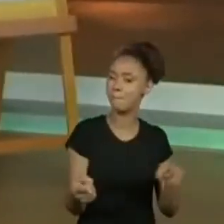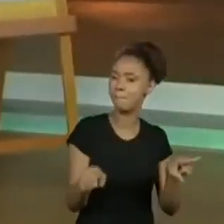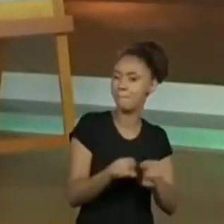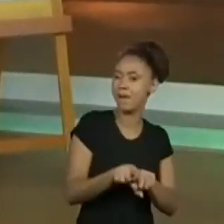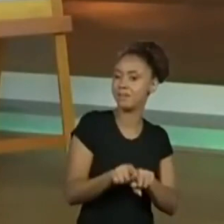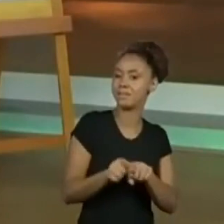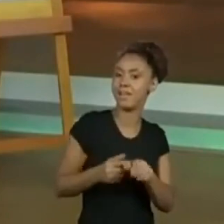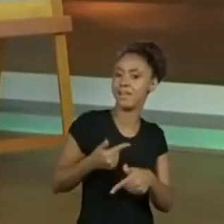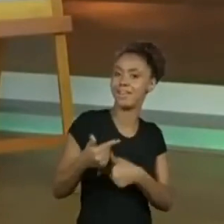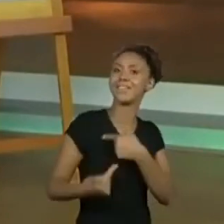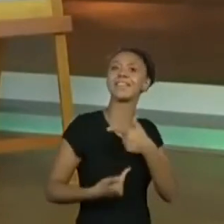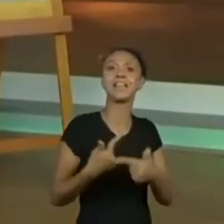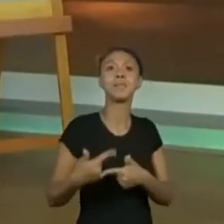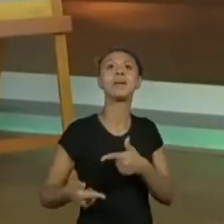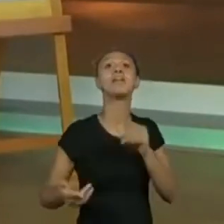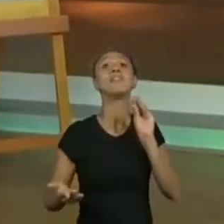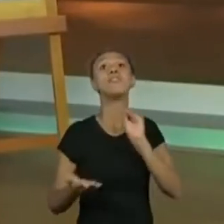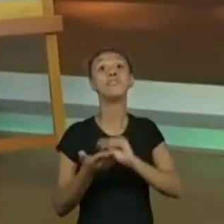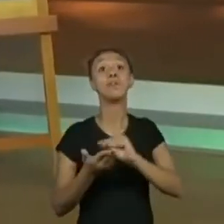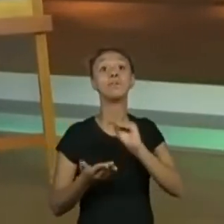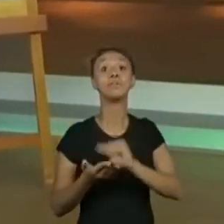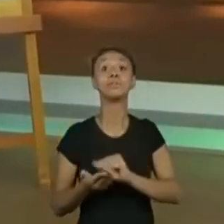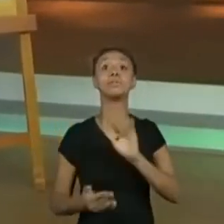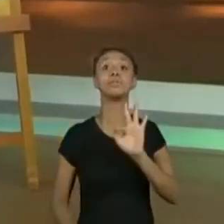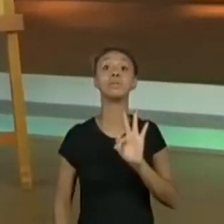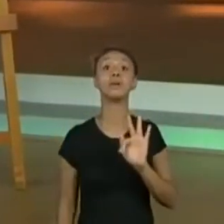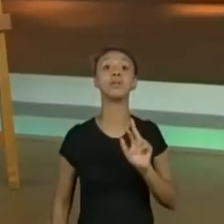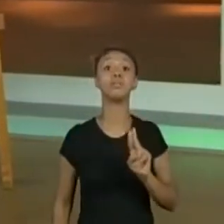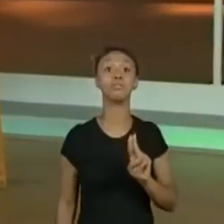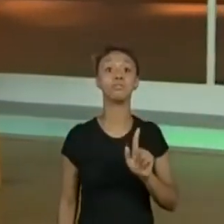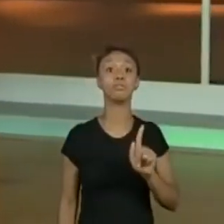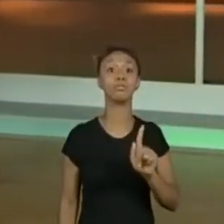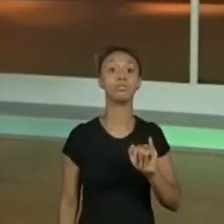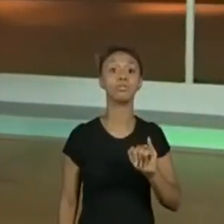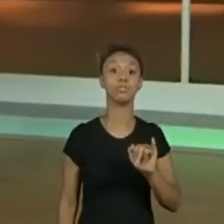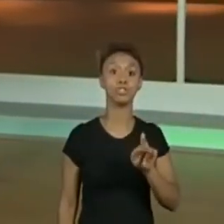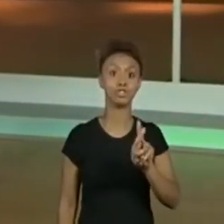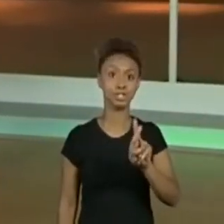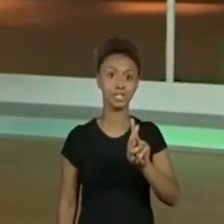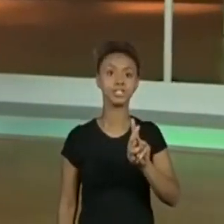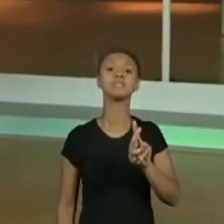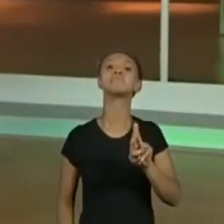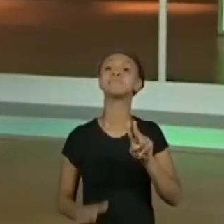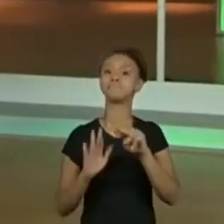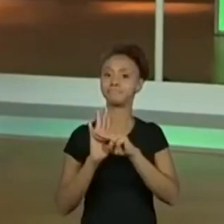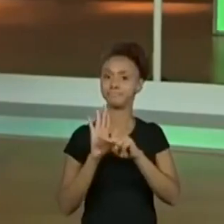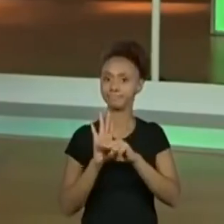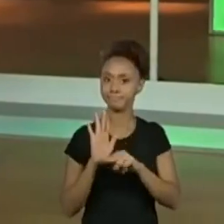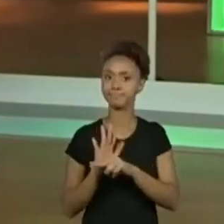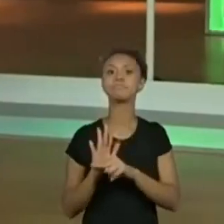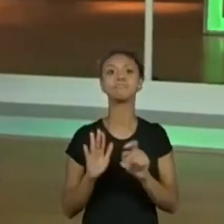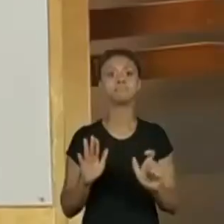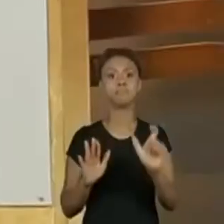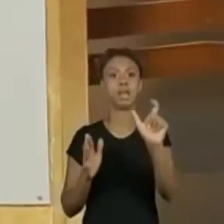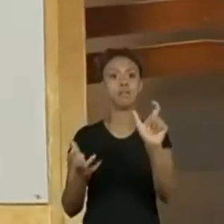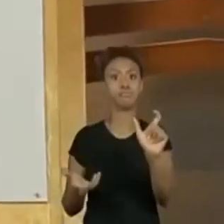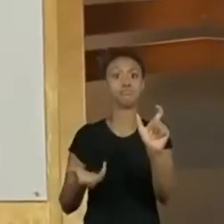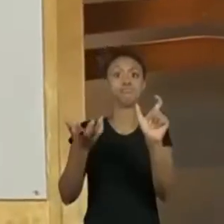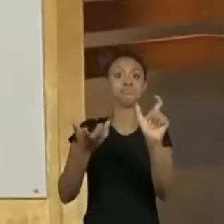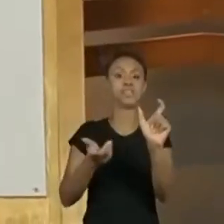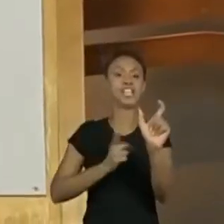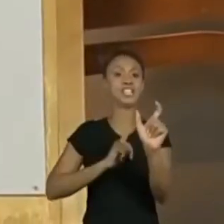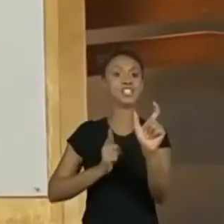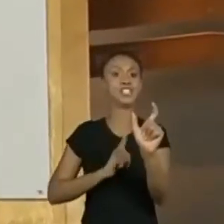tudo. Então, faltou a palavra fugir. Estava lá destacada na nossa regra do jogo de queimada. Correto. Da brincadeira.